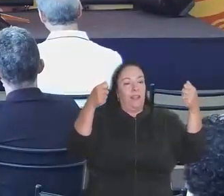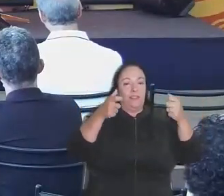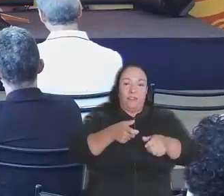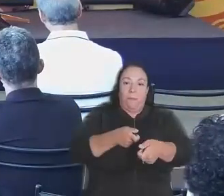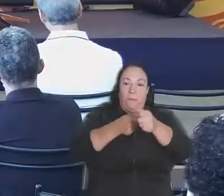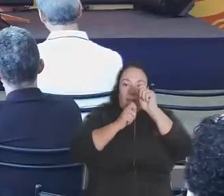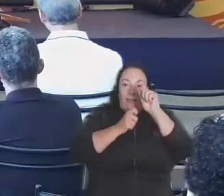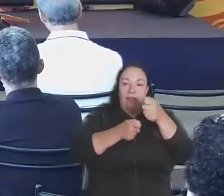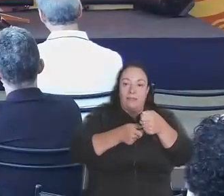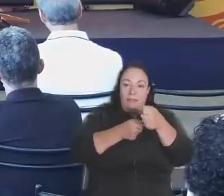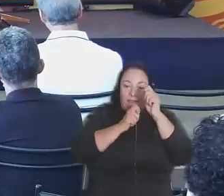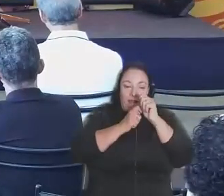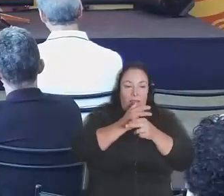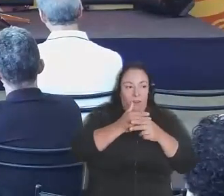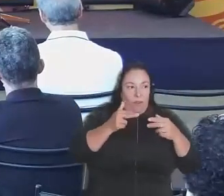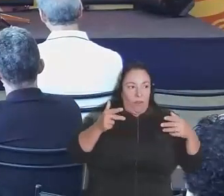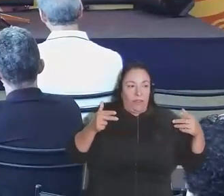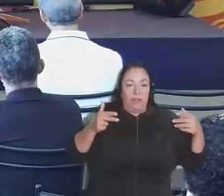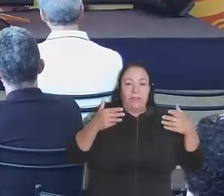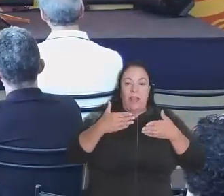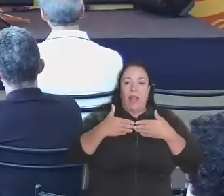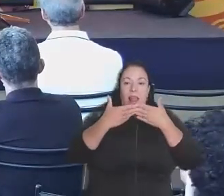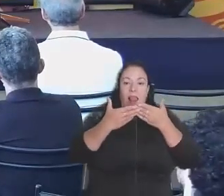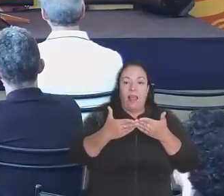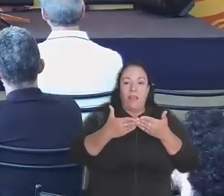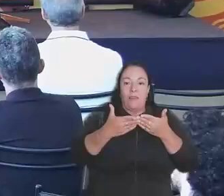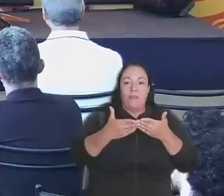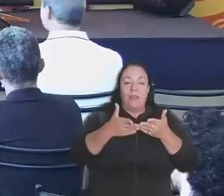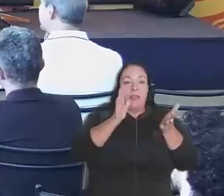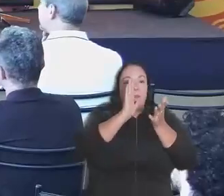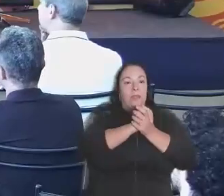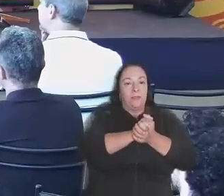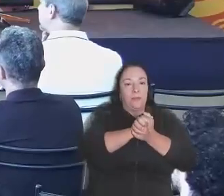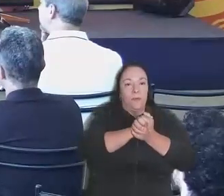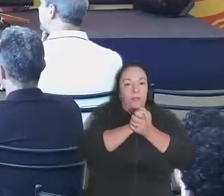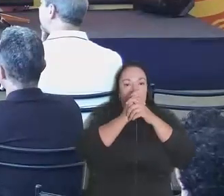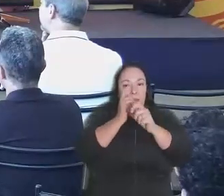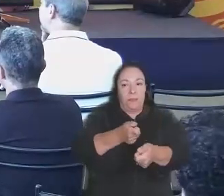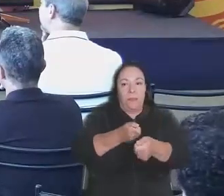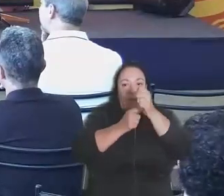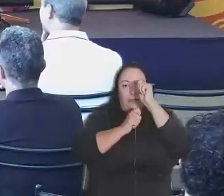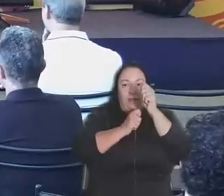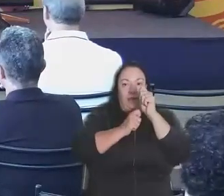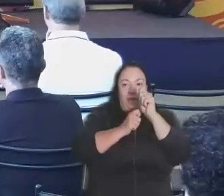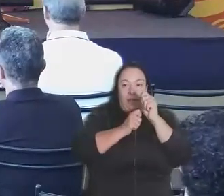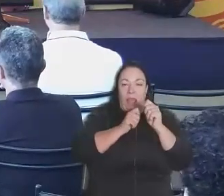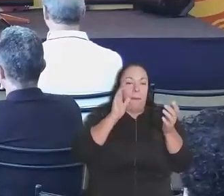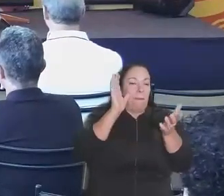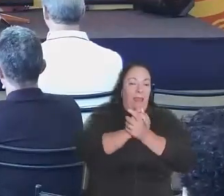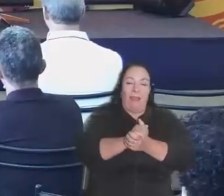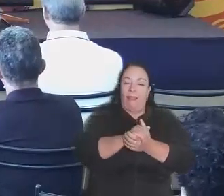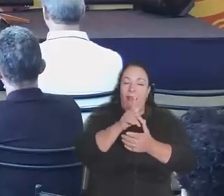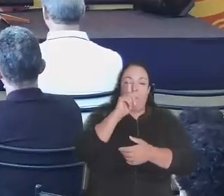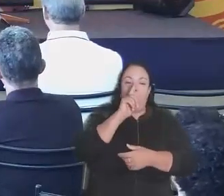ano antes. E levei a minha esposa para pescar. Pegamos nada, só pernilongo.